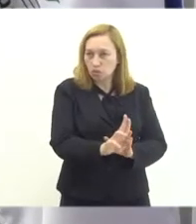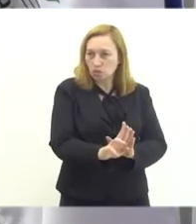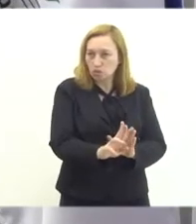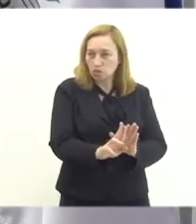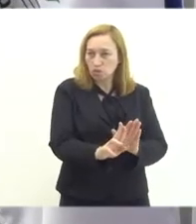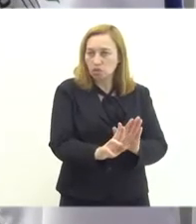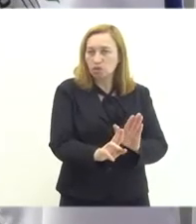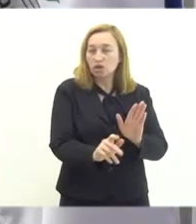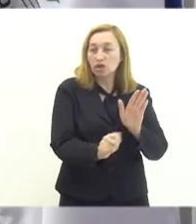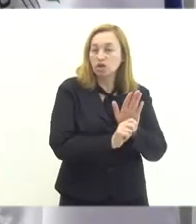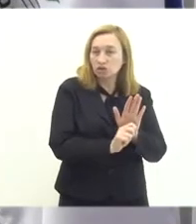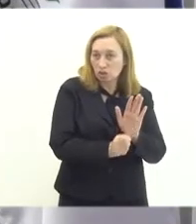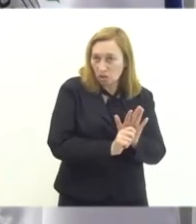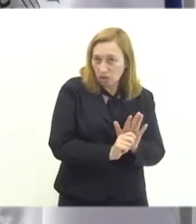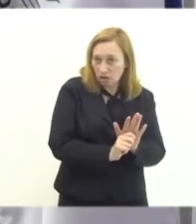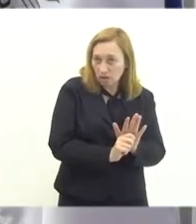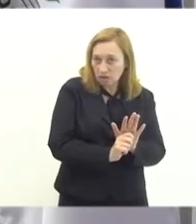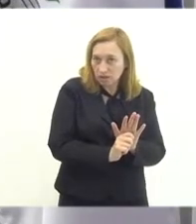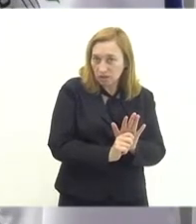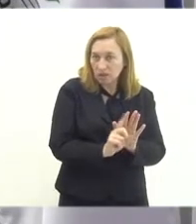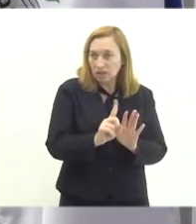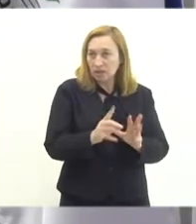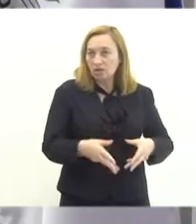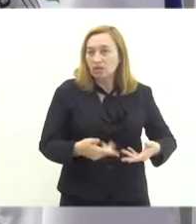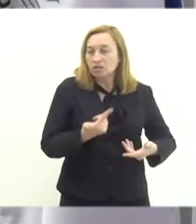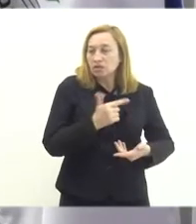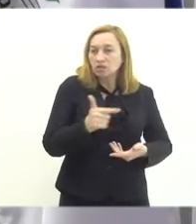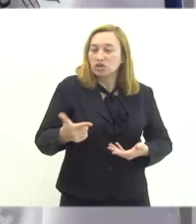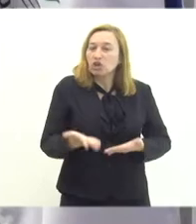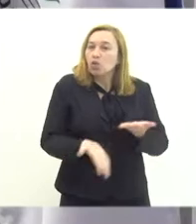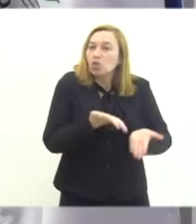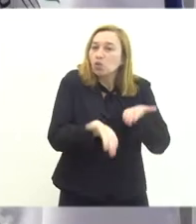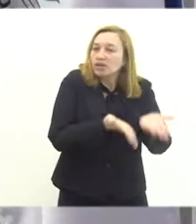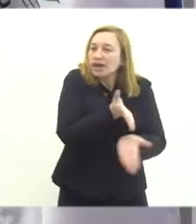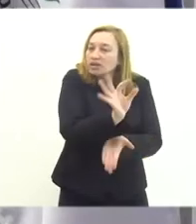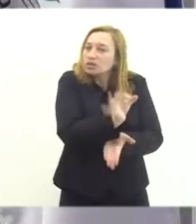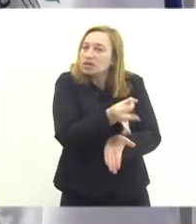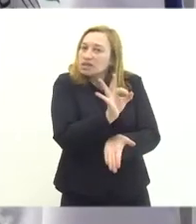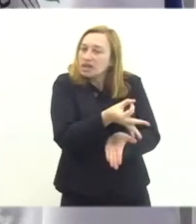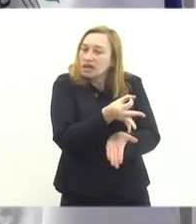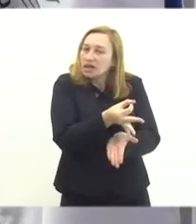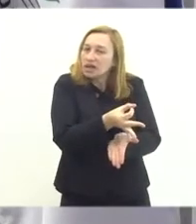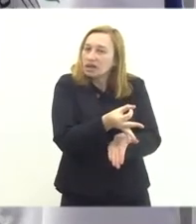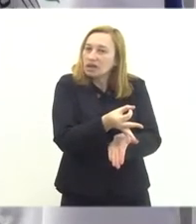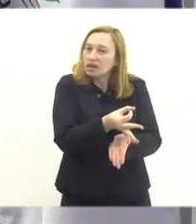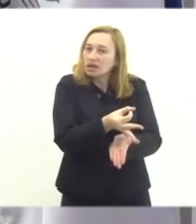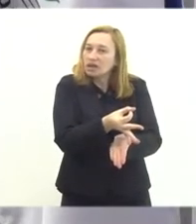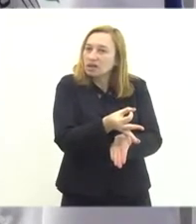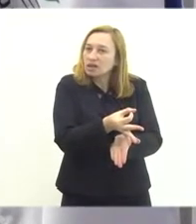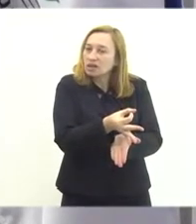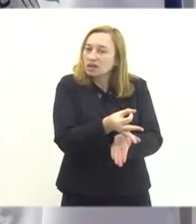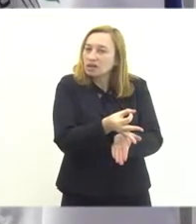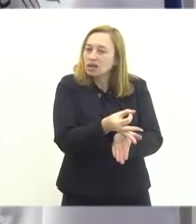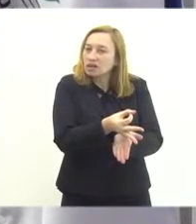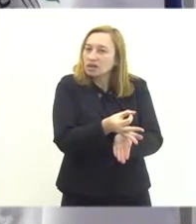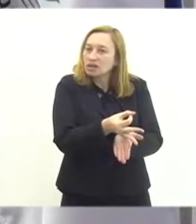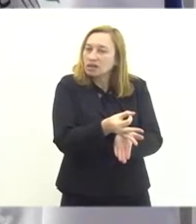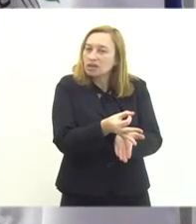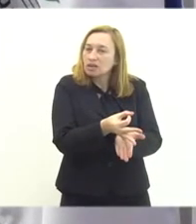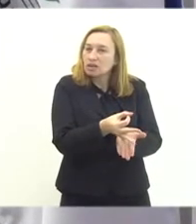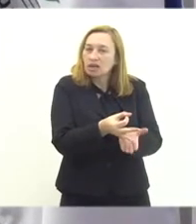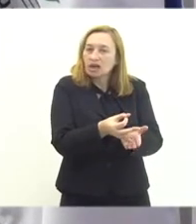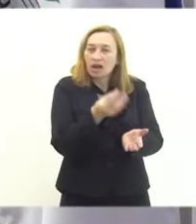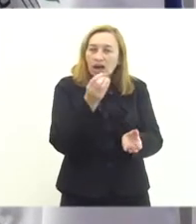de substâncias além de não ofertar o cuidado adequado deixando de fora uma parceria importante da